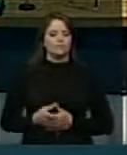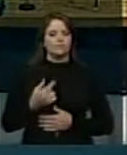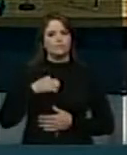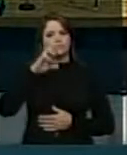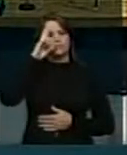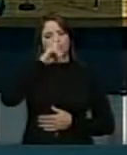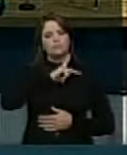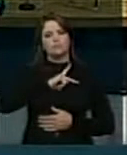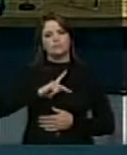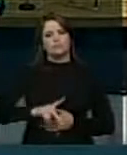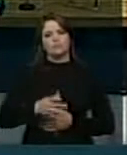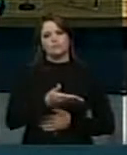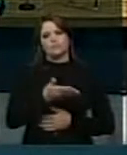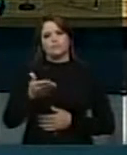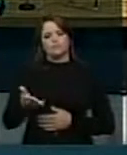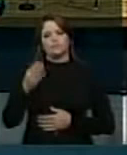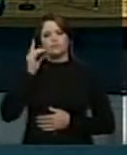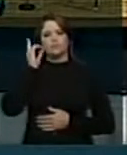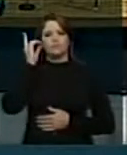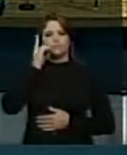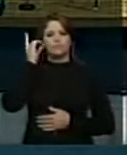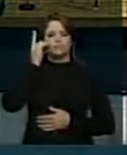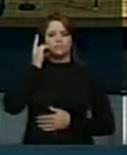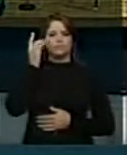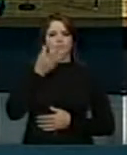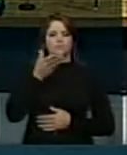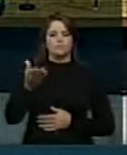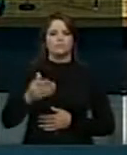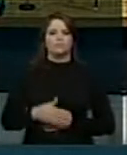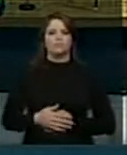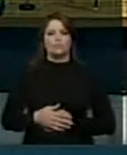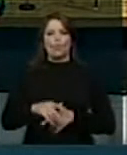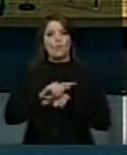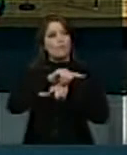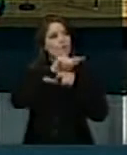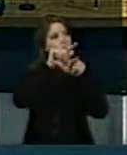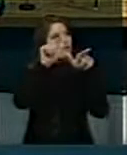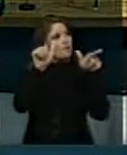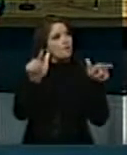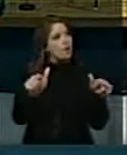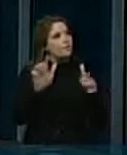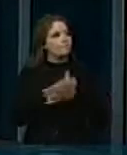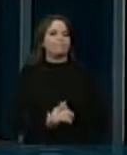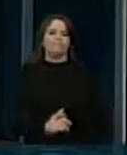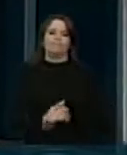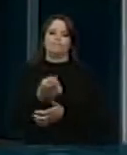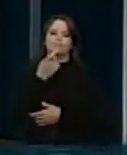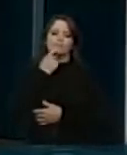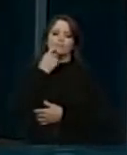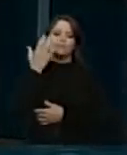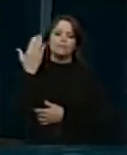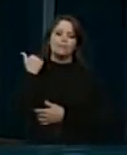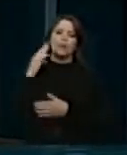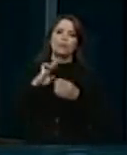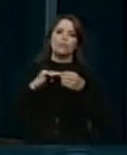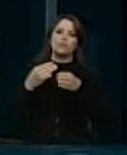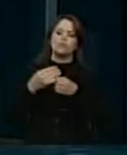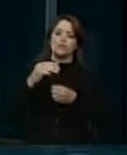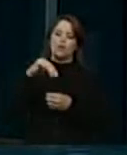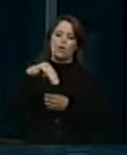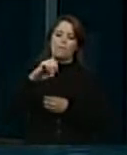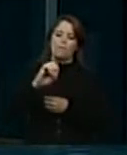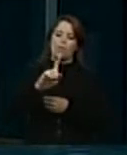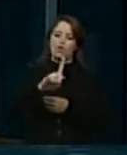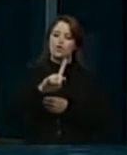Senhor presidente, senhoras e senhores parlamentares, na última sexta-feira, o município de Mogi